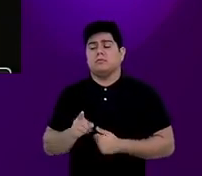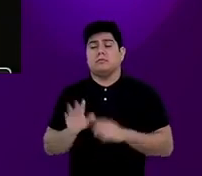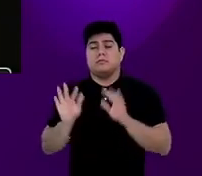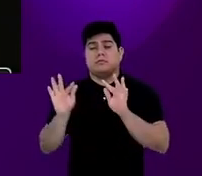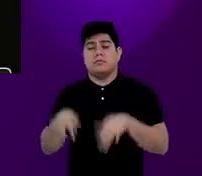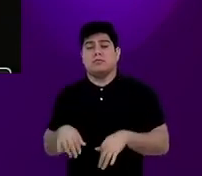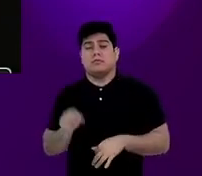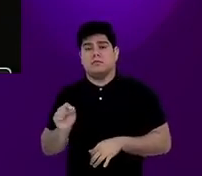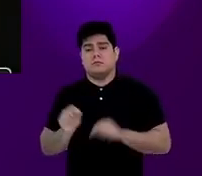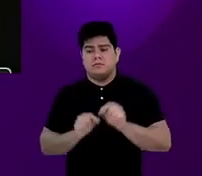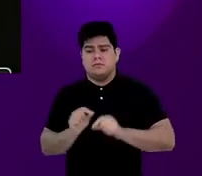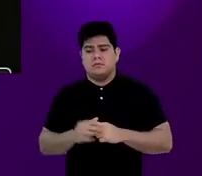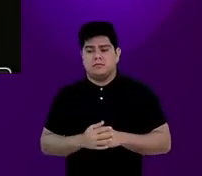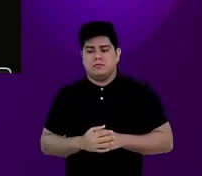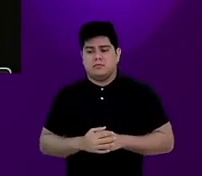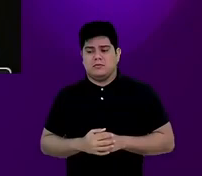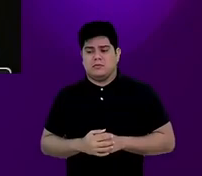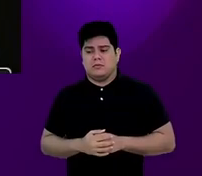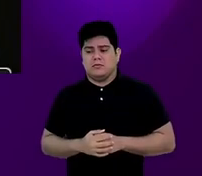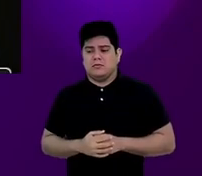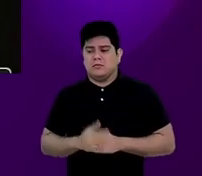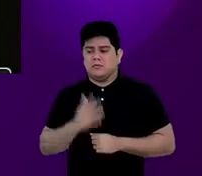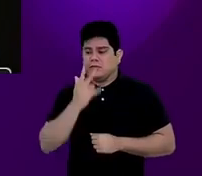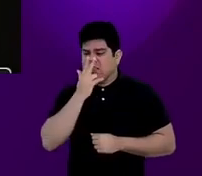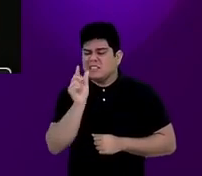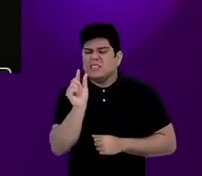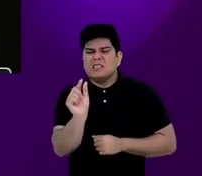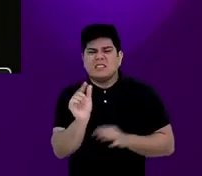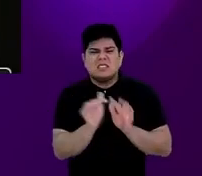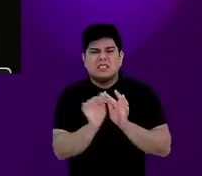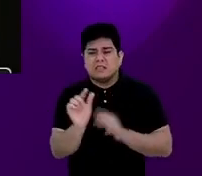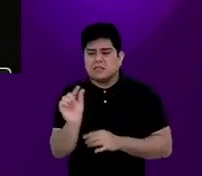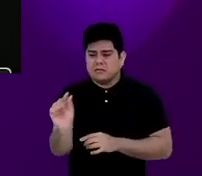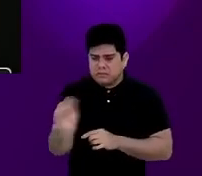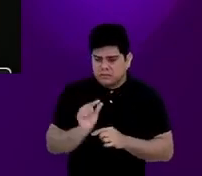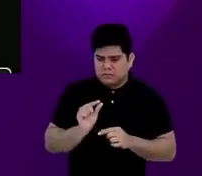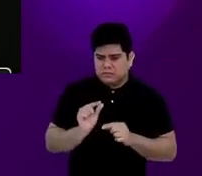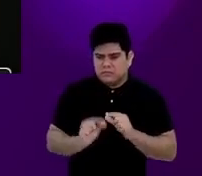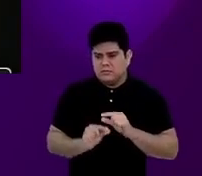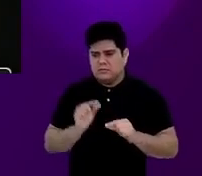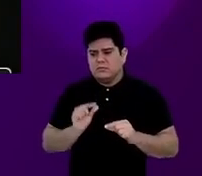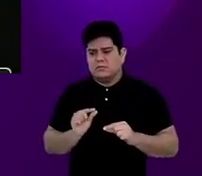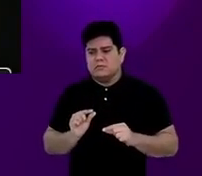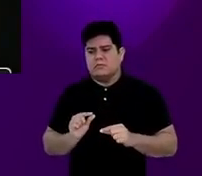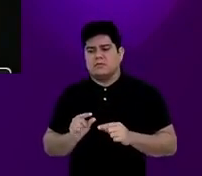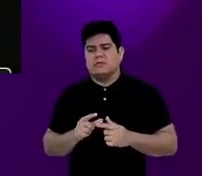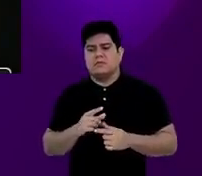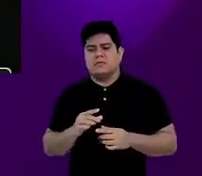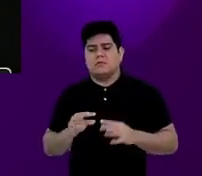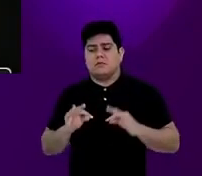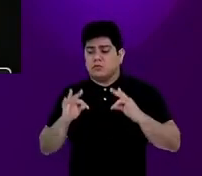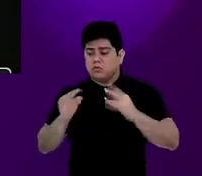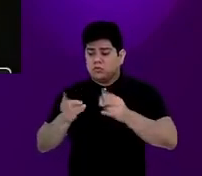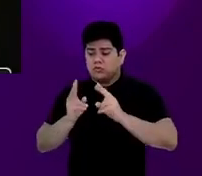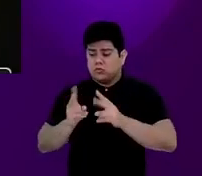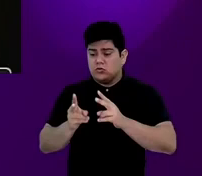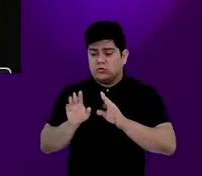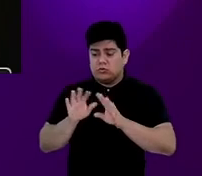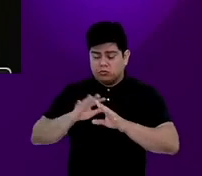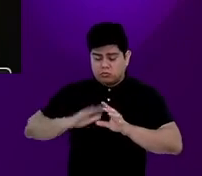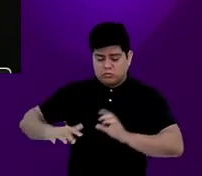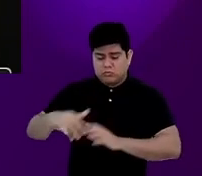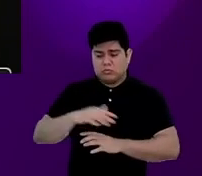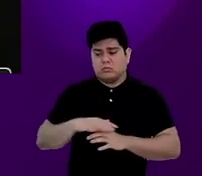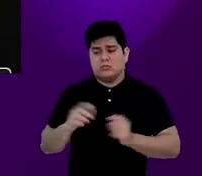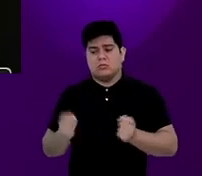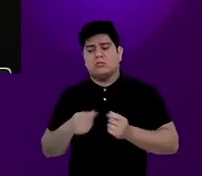você praticamente tirou um carocinho de dentro aqui do receptáculo. A gente preserva absolutamente tudo que tem em torno, de